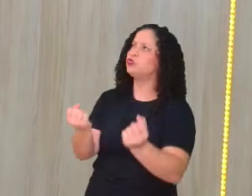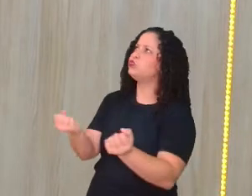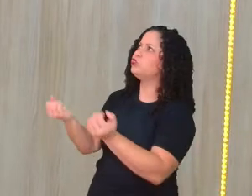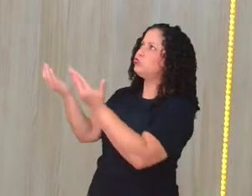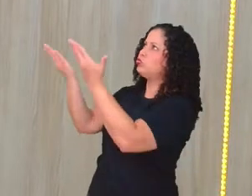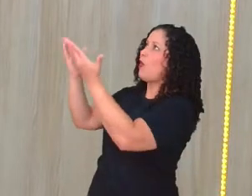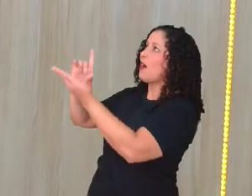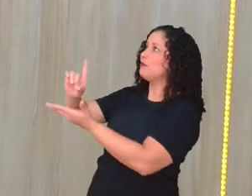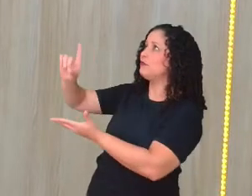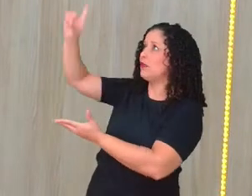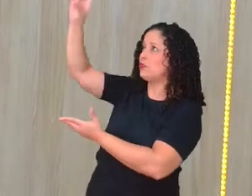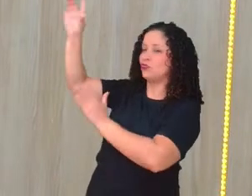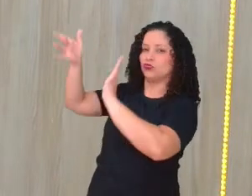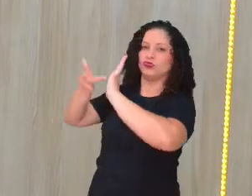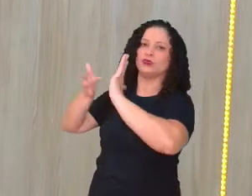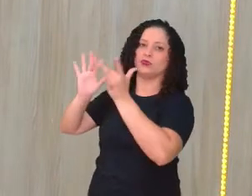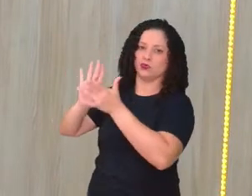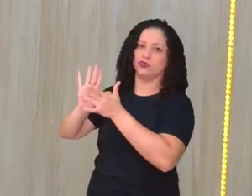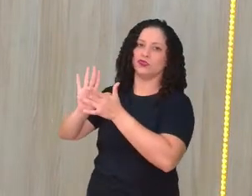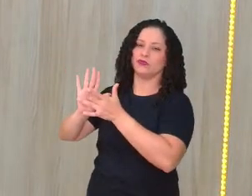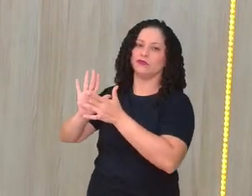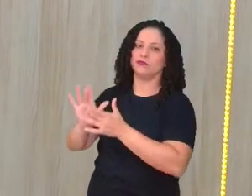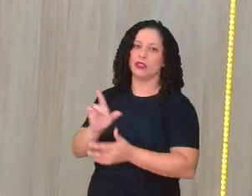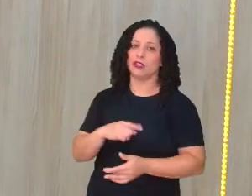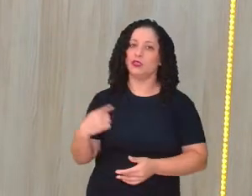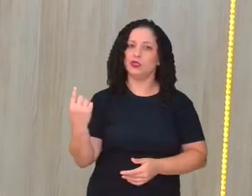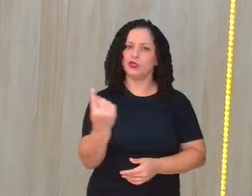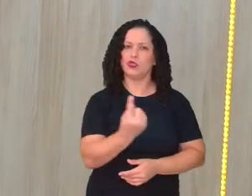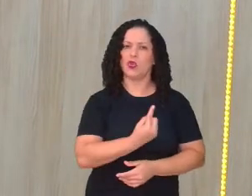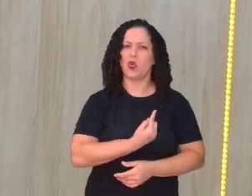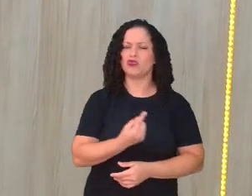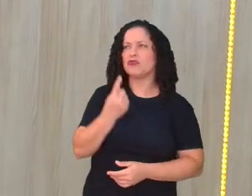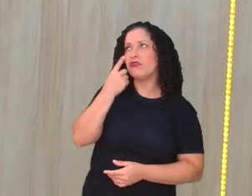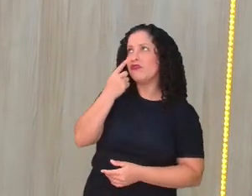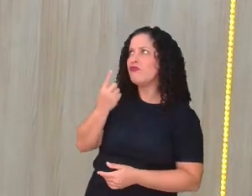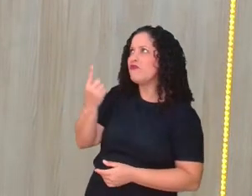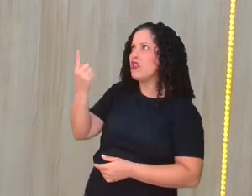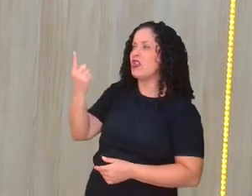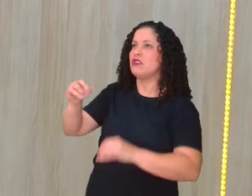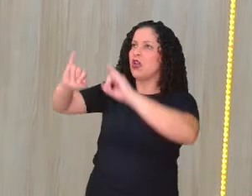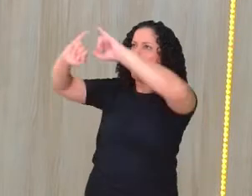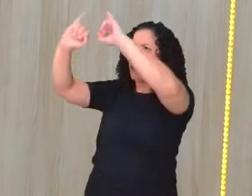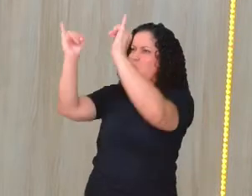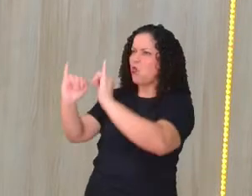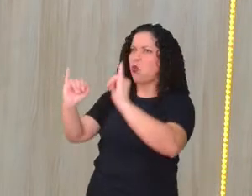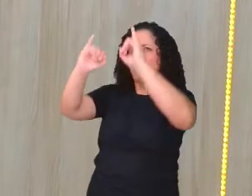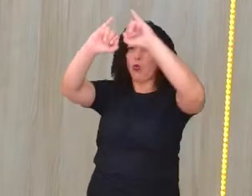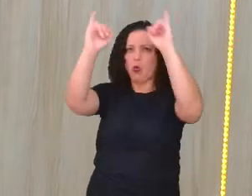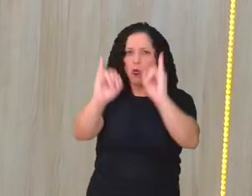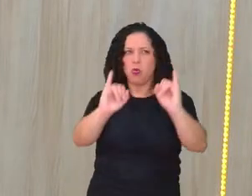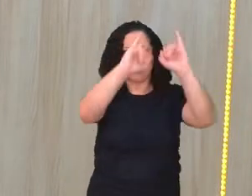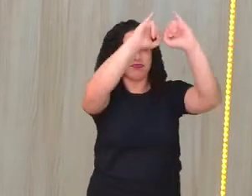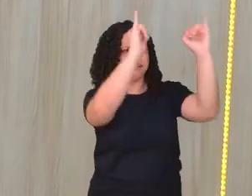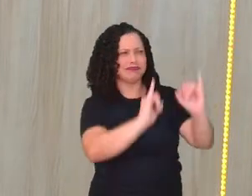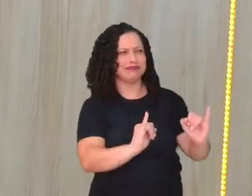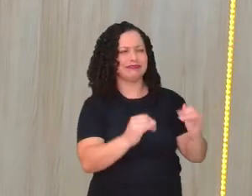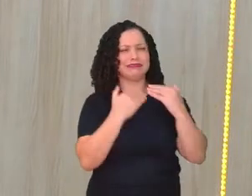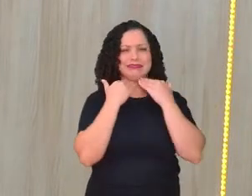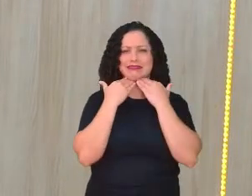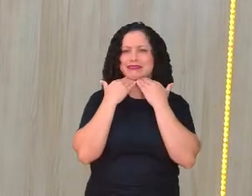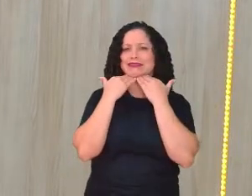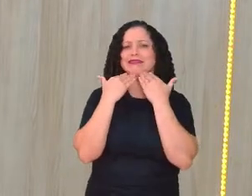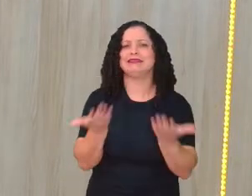né? Porque segundo ele, por mais que a gente tivesse, né, alguns ditos heróis da fé cristã, essas